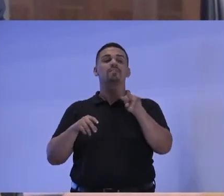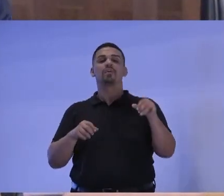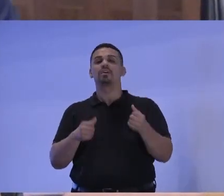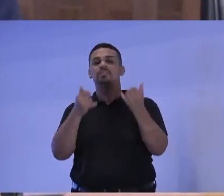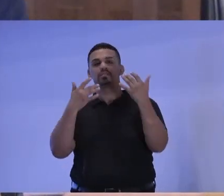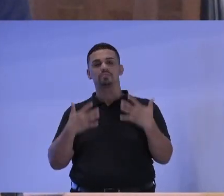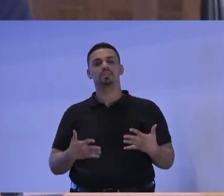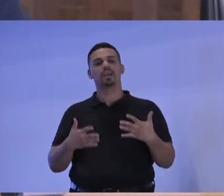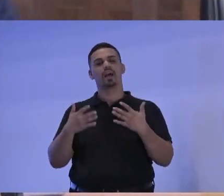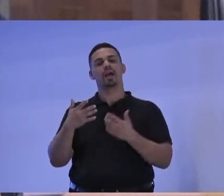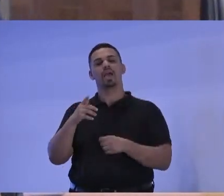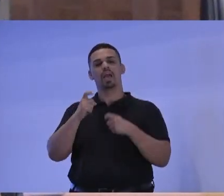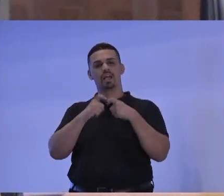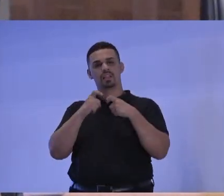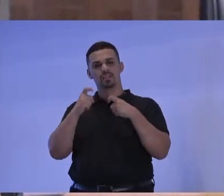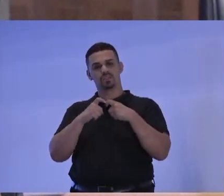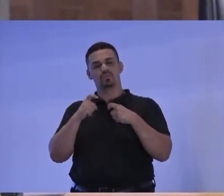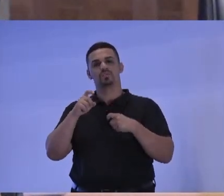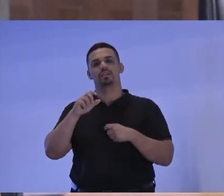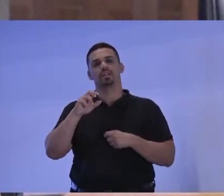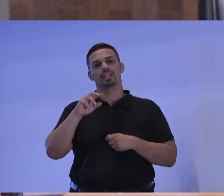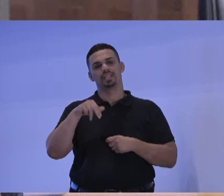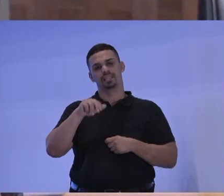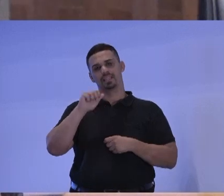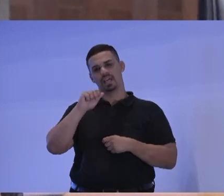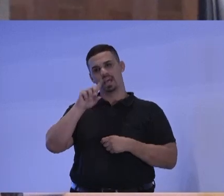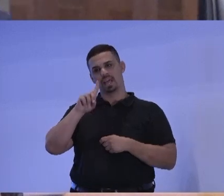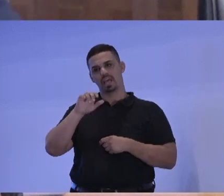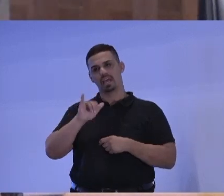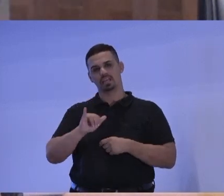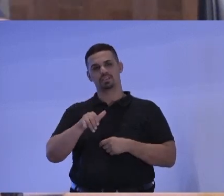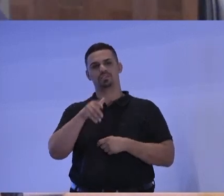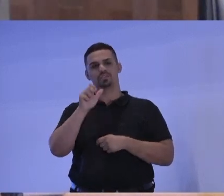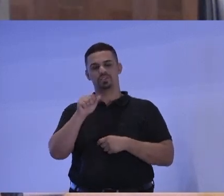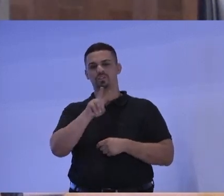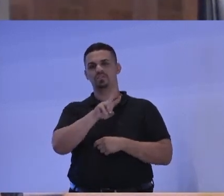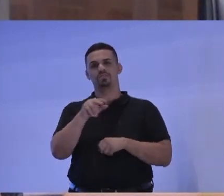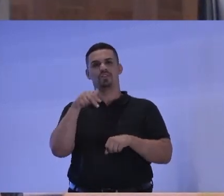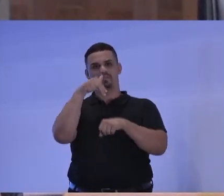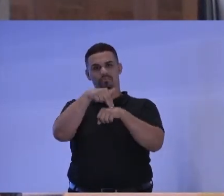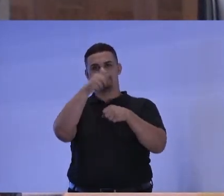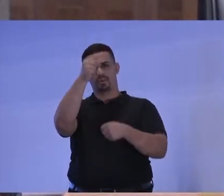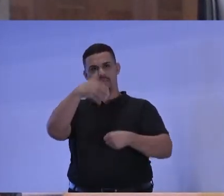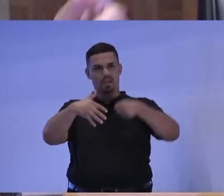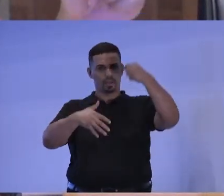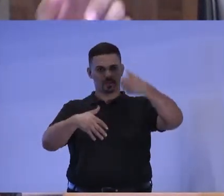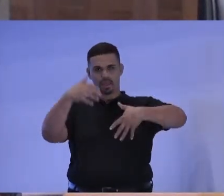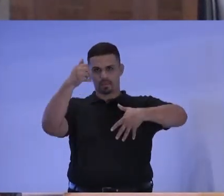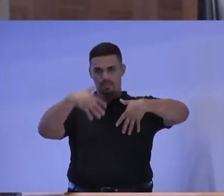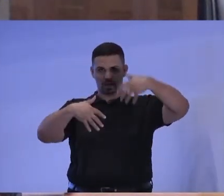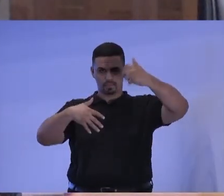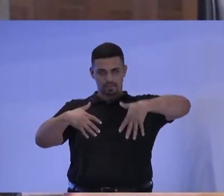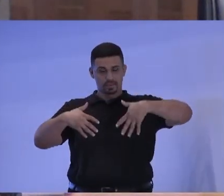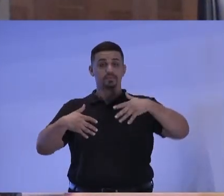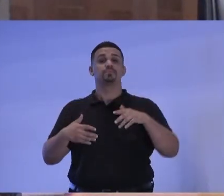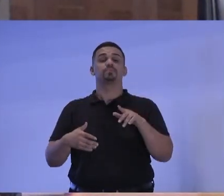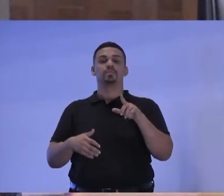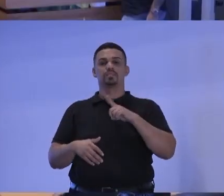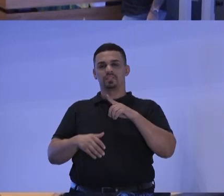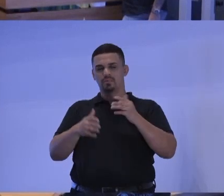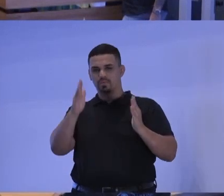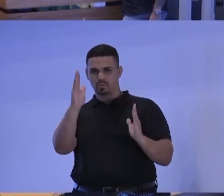Nádia Aires, que vai utilizar o microfone da tribuna da Câmara Legislativa do DF. Não sei, a gente pactuou mais ou menos o